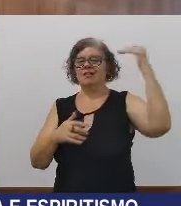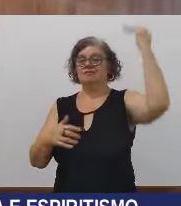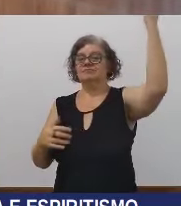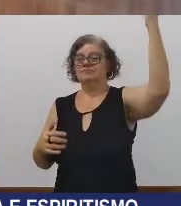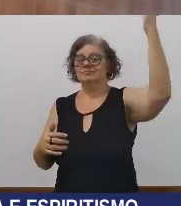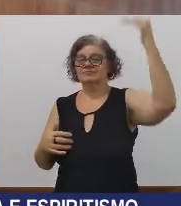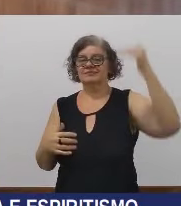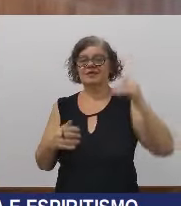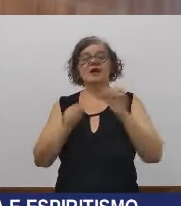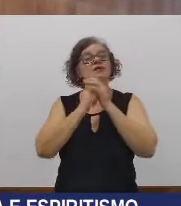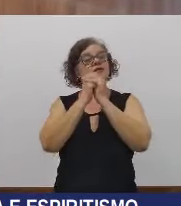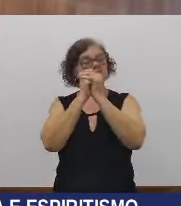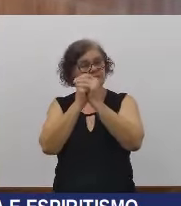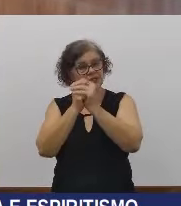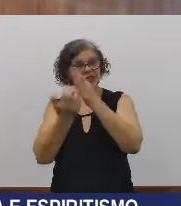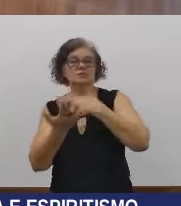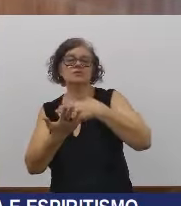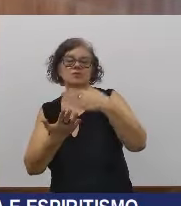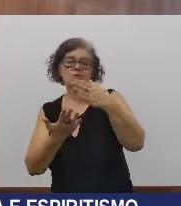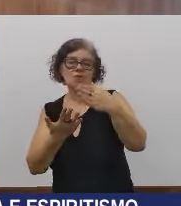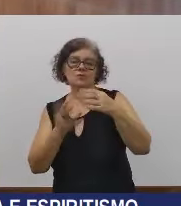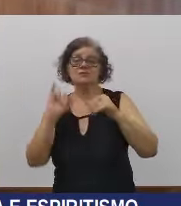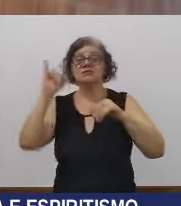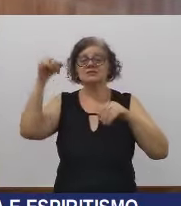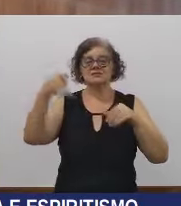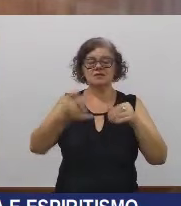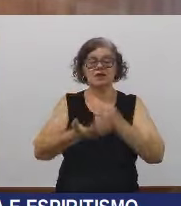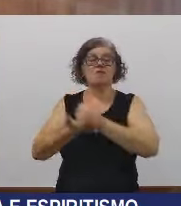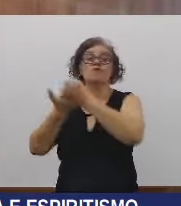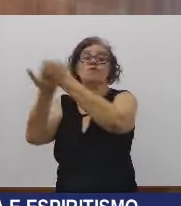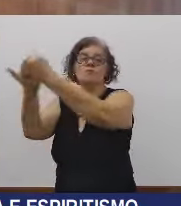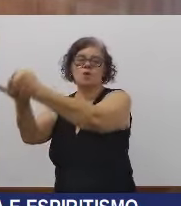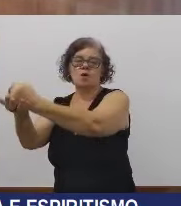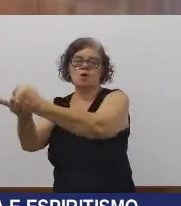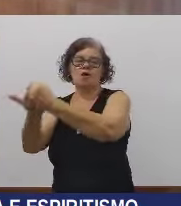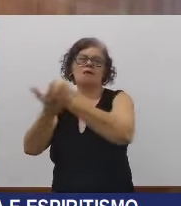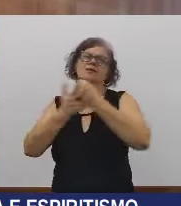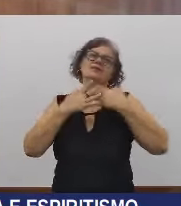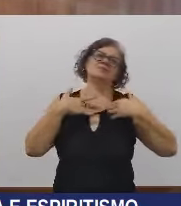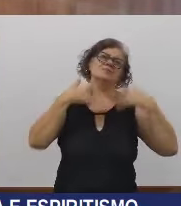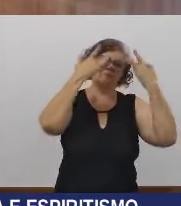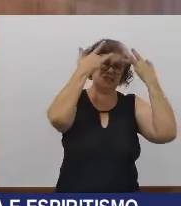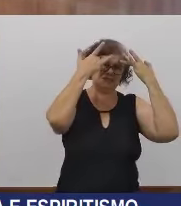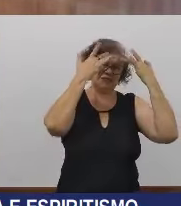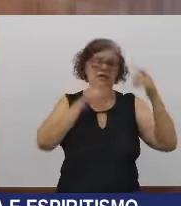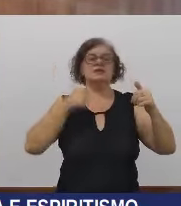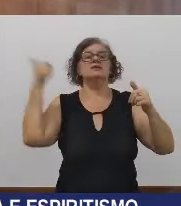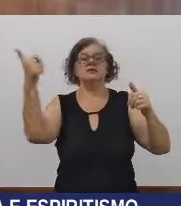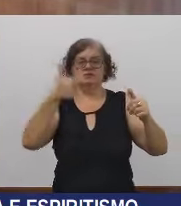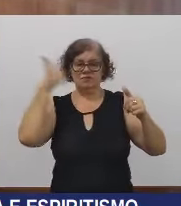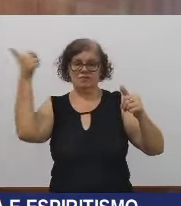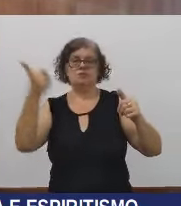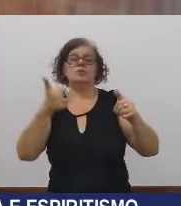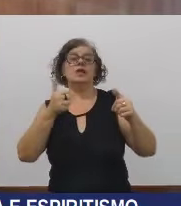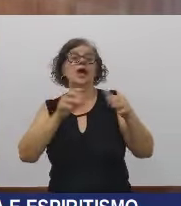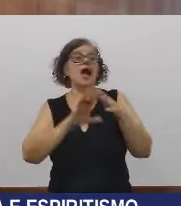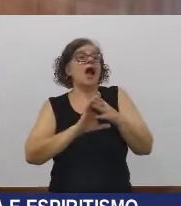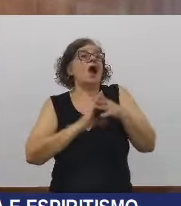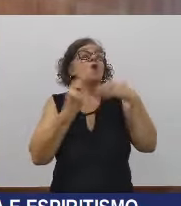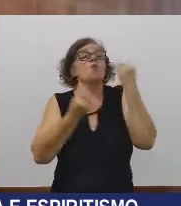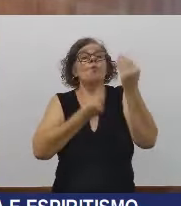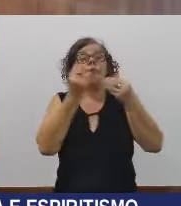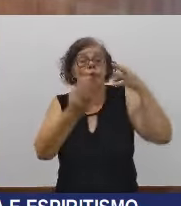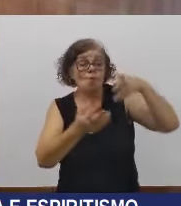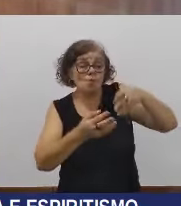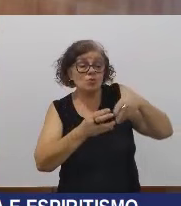na prece inicial, se nós sairmos daqui sem um projeto, sem melhorarmos um pouquinho a convivência das